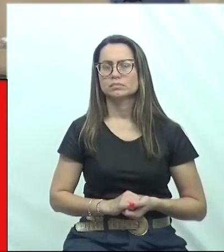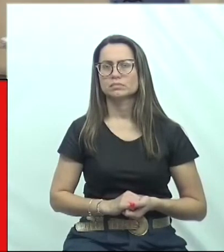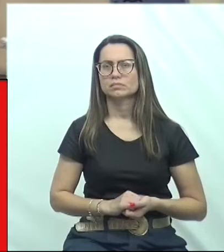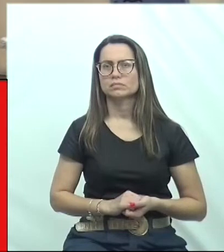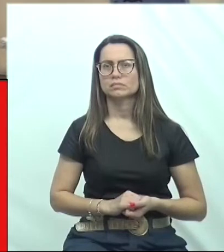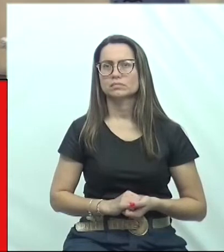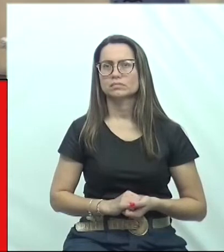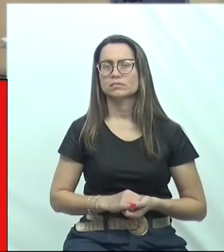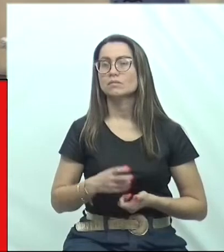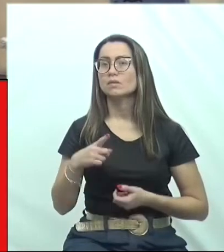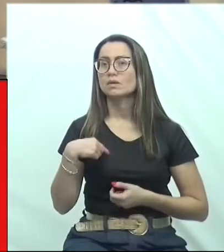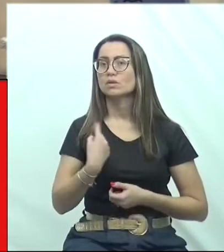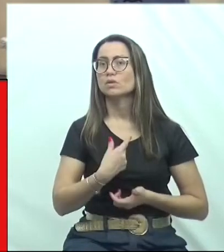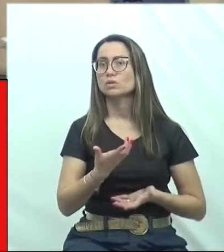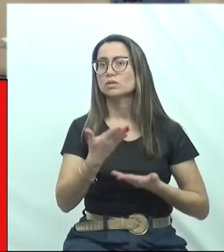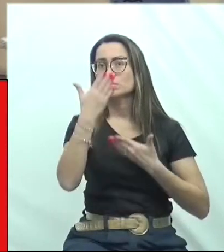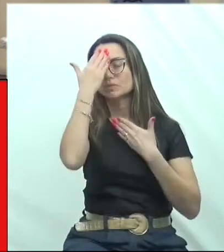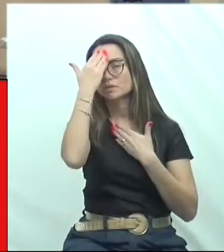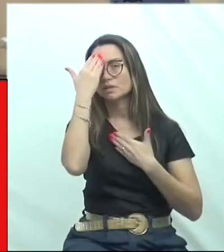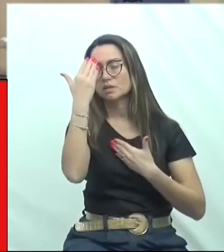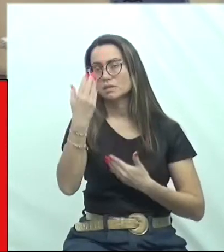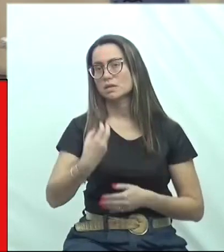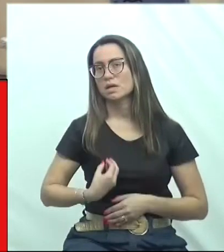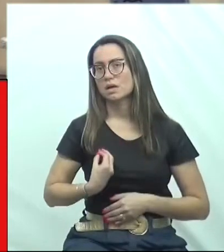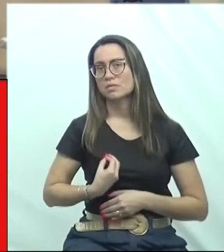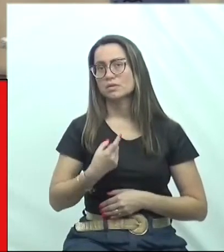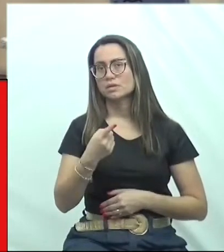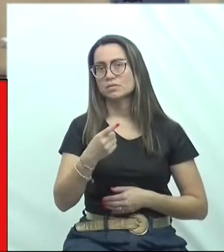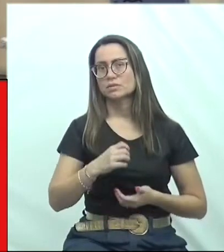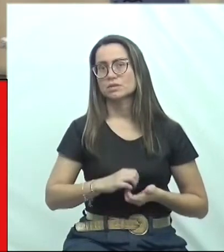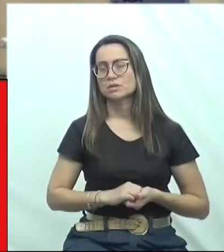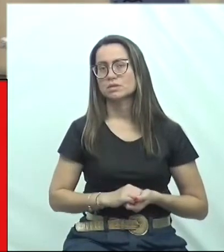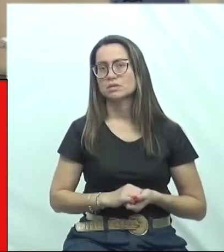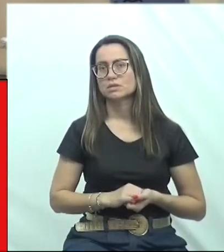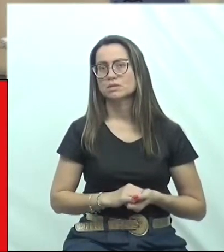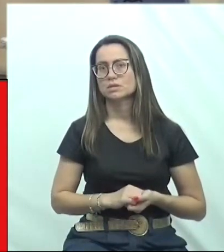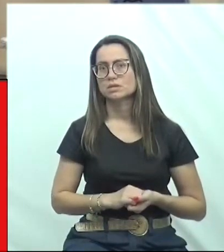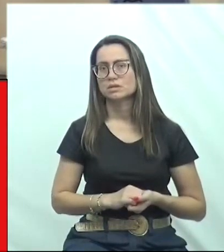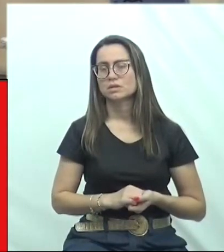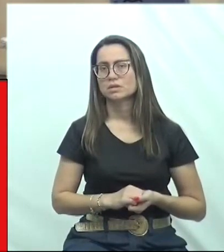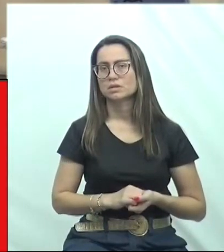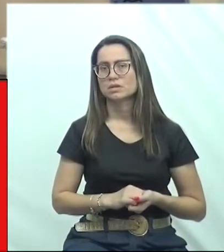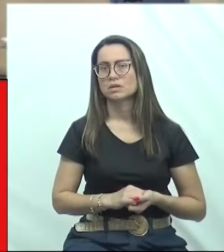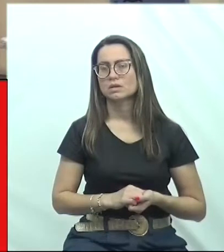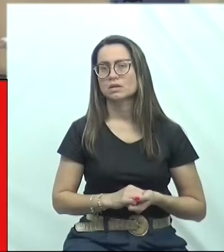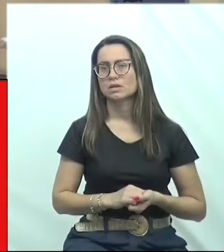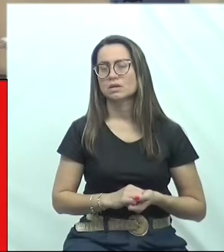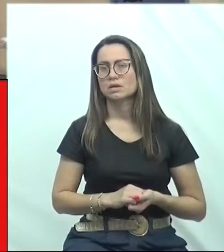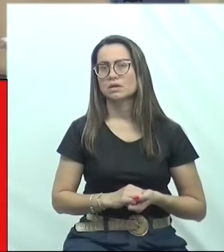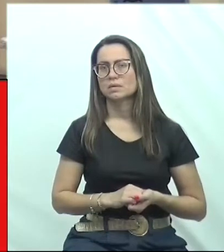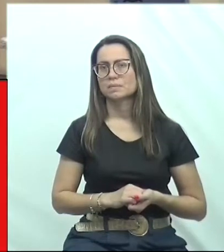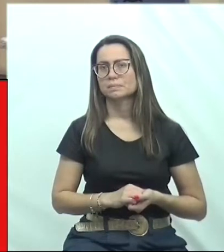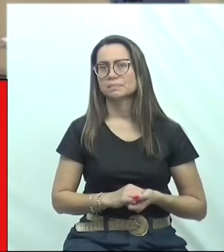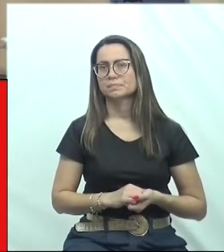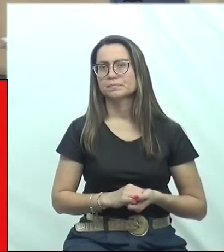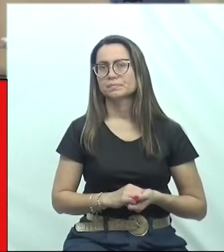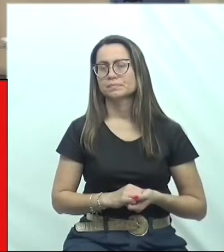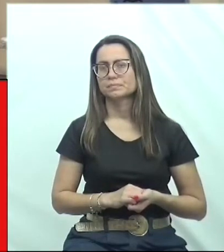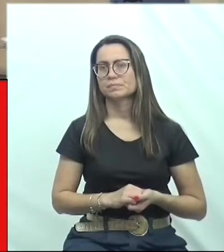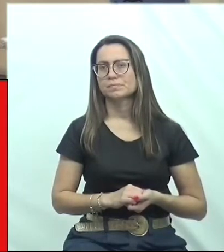Nós gostaríamos de agradecer a presença de vocês, porque já não deu tempo para as considerações finais, mas nós vamos fazer